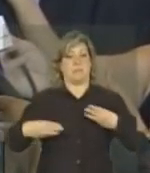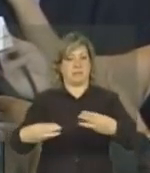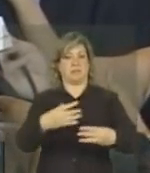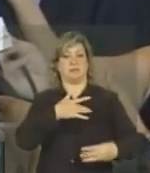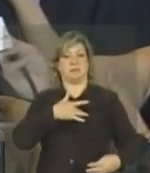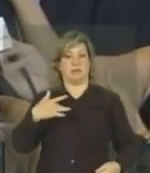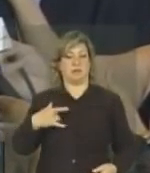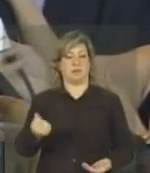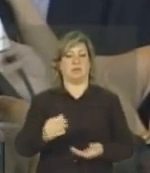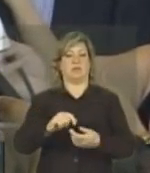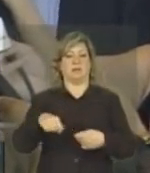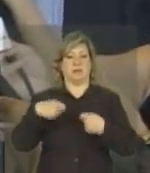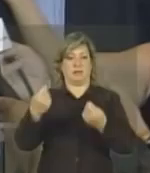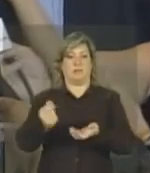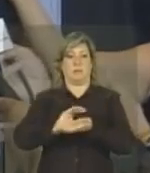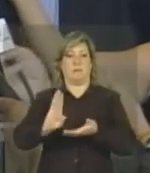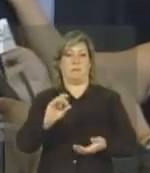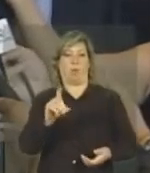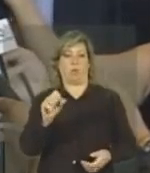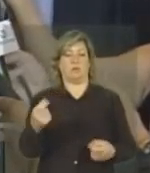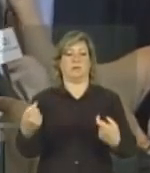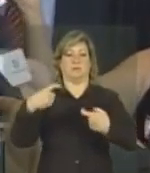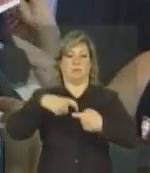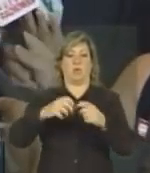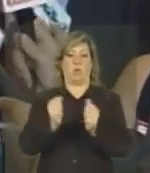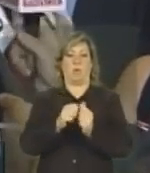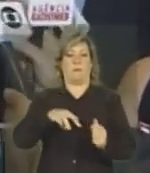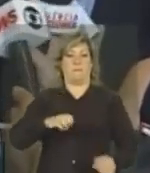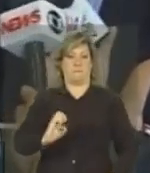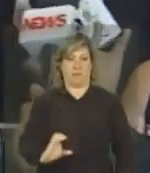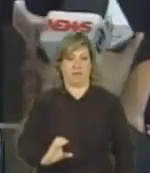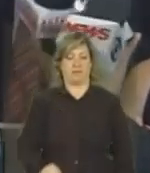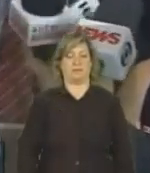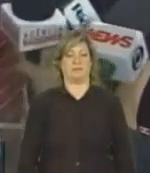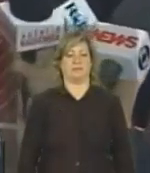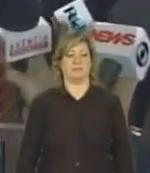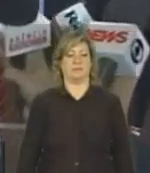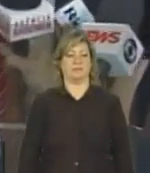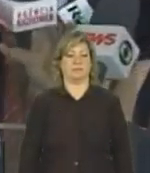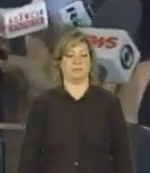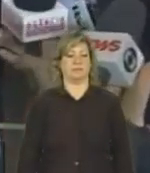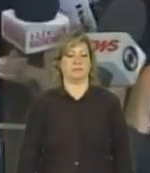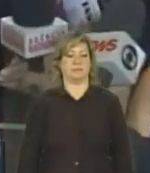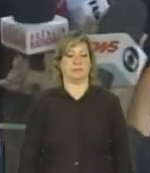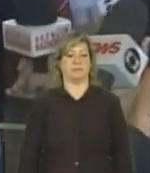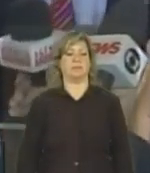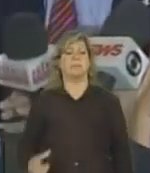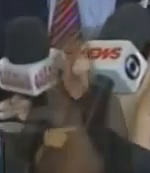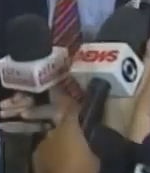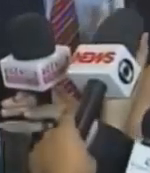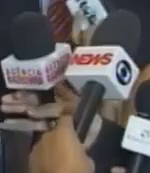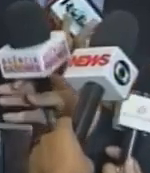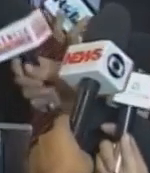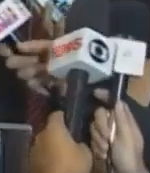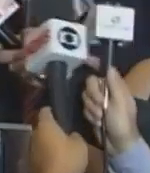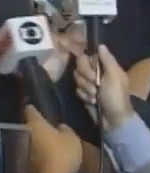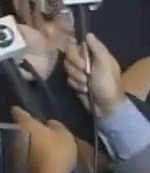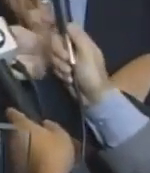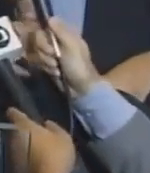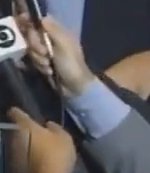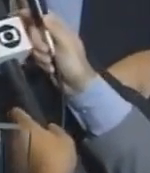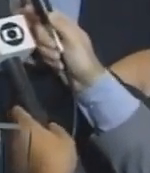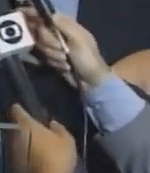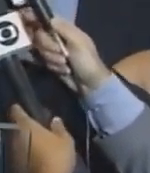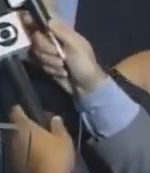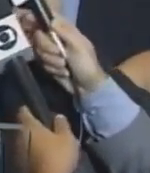bolsa. Essa é uma ação direta em parceria com o Ministério da Educação. Ministro, não ficaria mais fácil o enfrentamento se houvesse a regulamentação da emenda 29, que vai